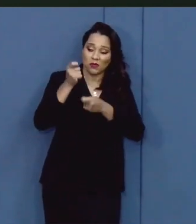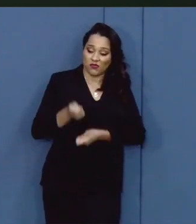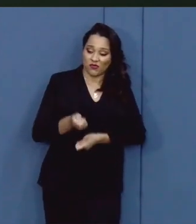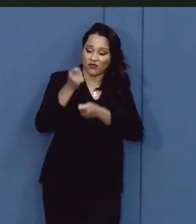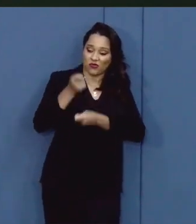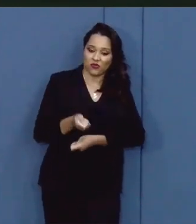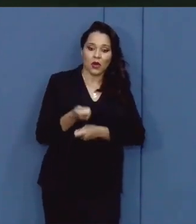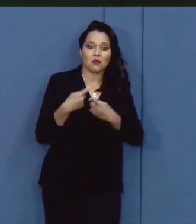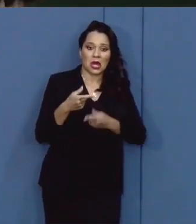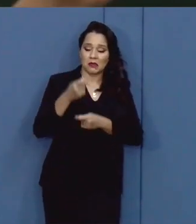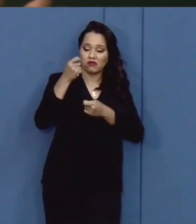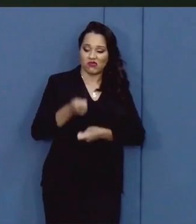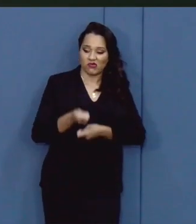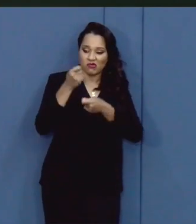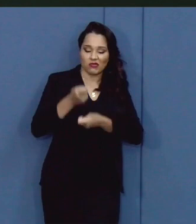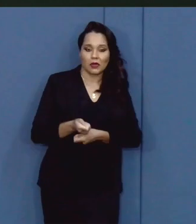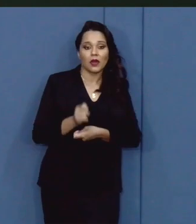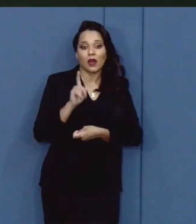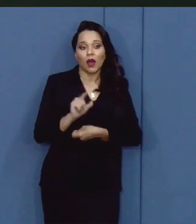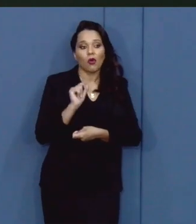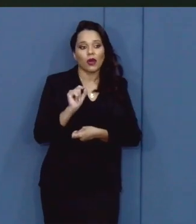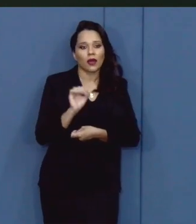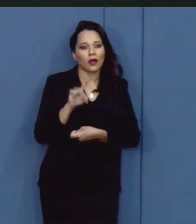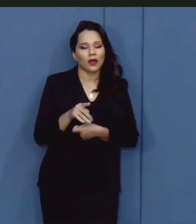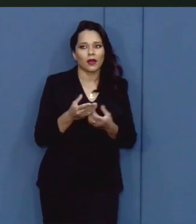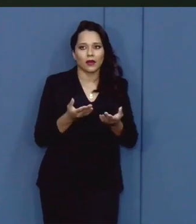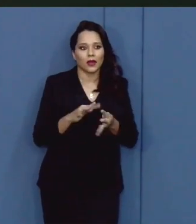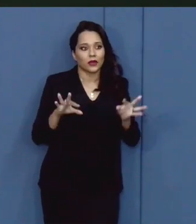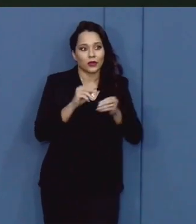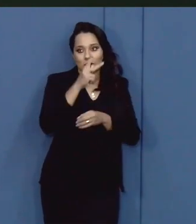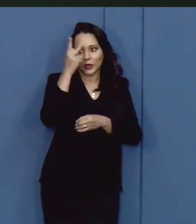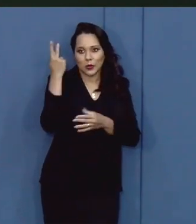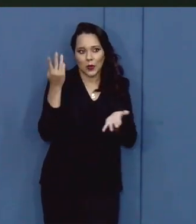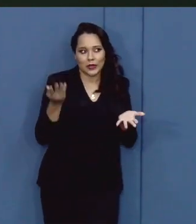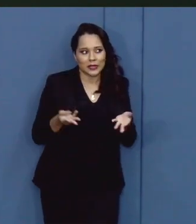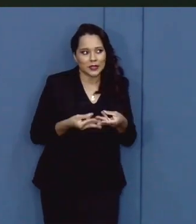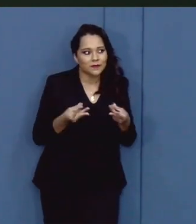né? Porque pesticidas é assim, a genie, né? Todo mundo.